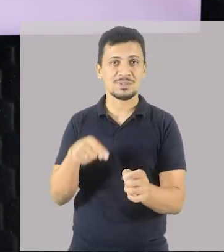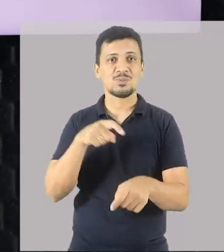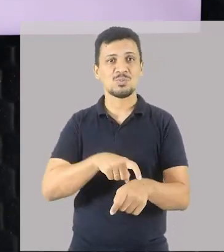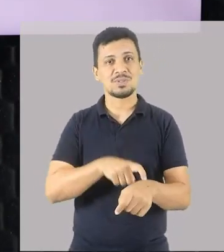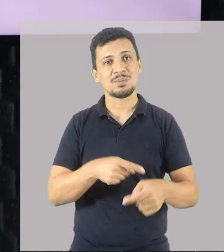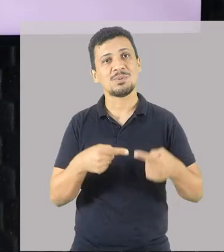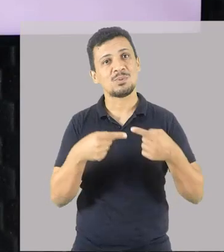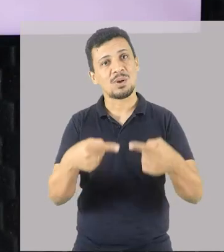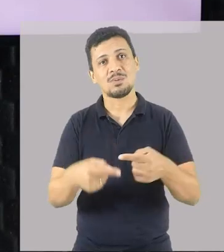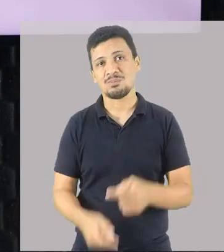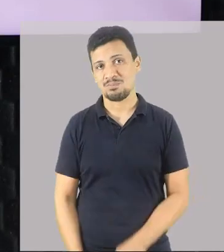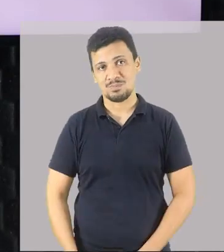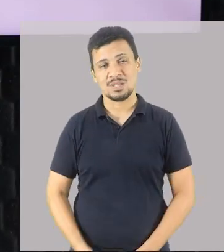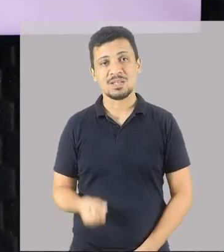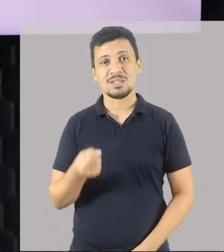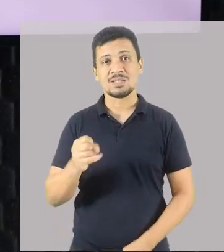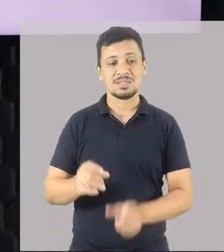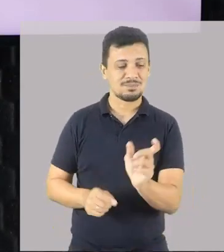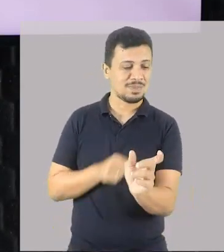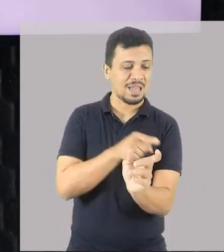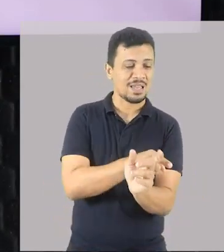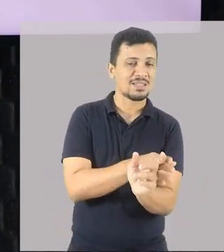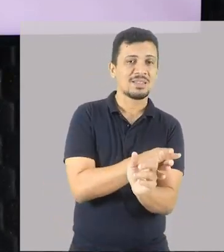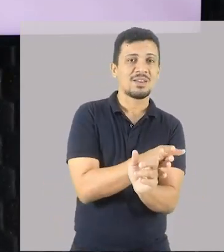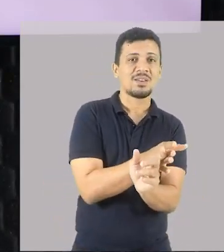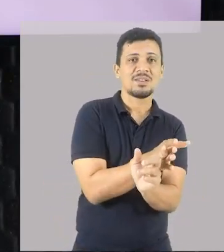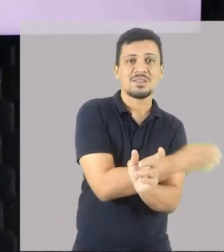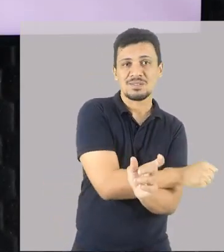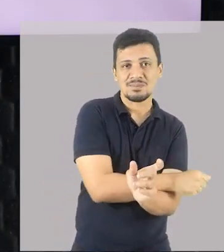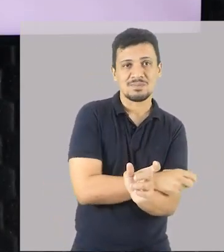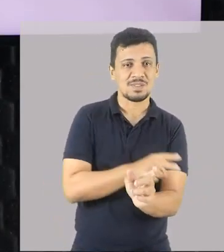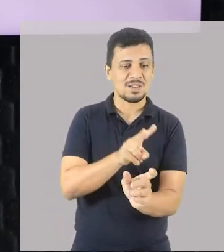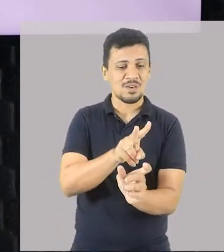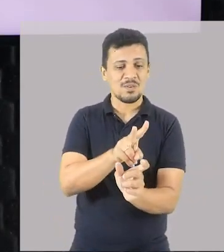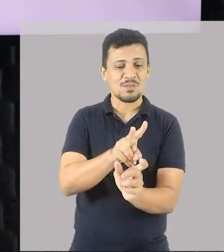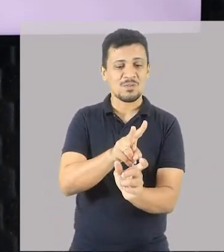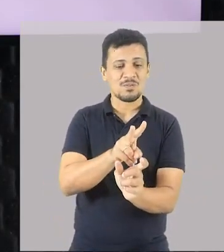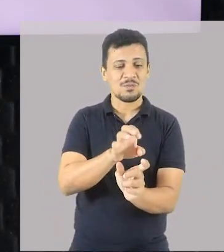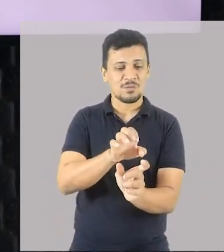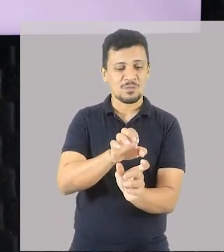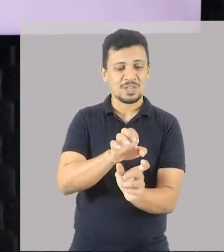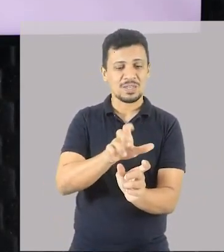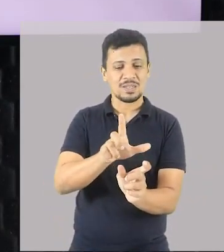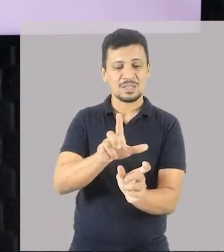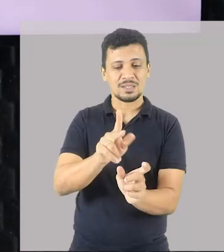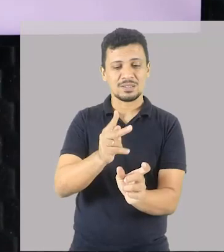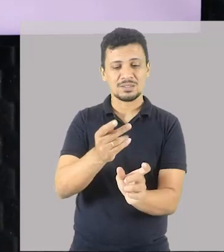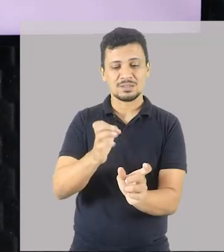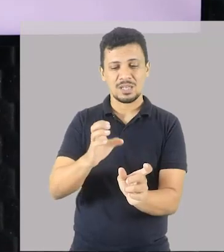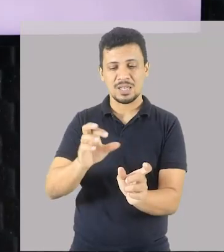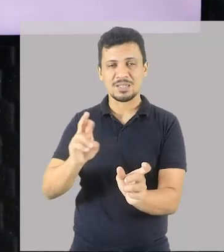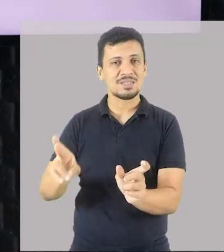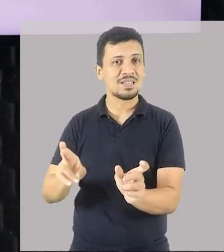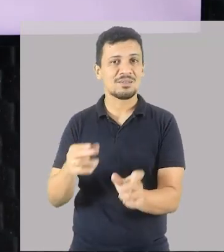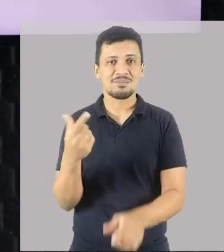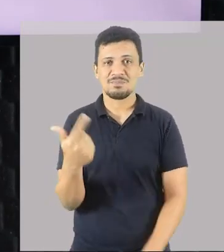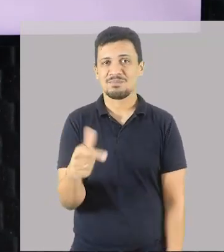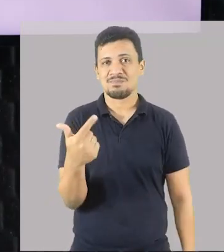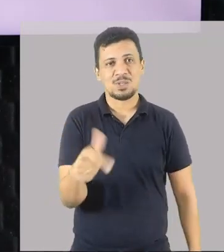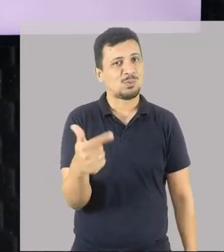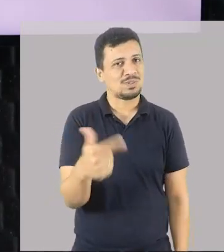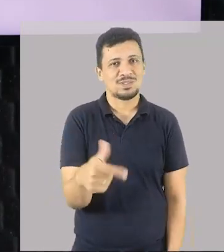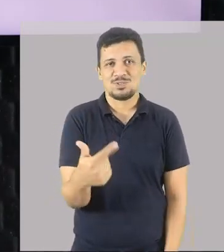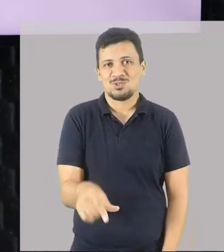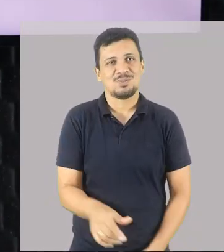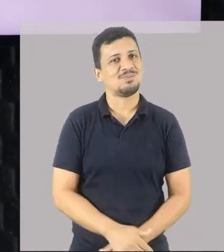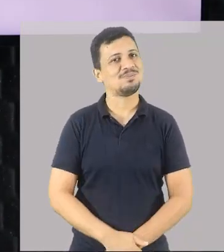tempo. Se eu retirar o prefixo, não existe velhecer. Eu estou velhecendo? Não. Não posso